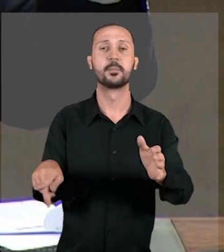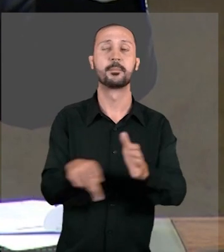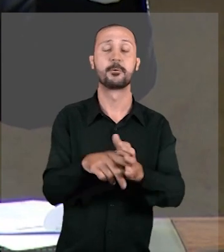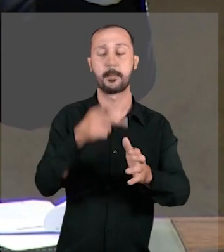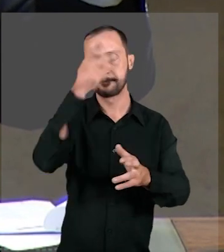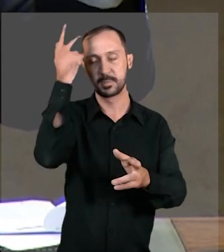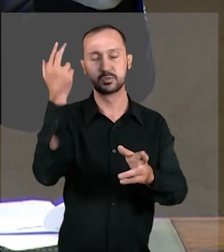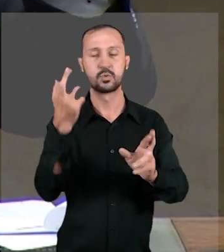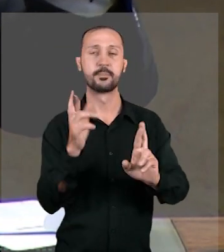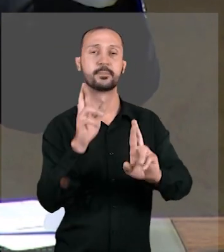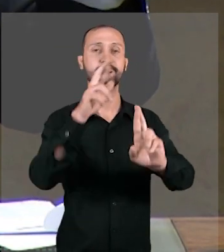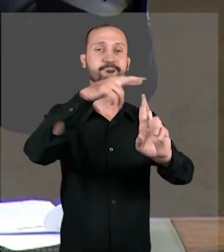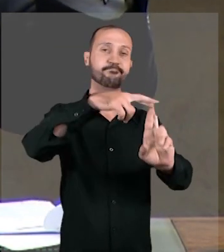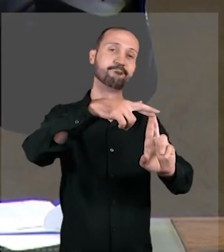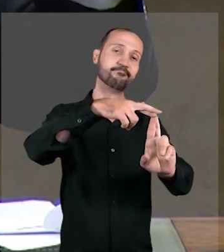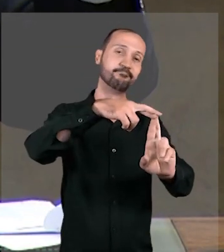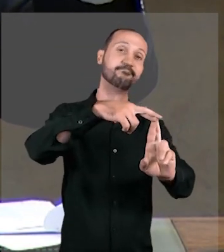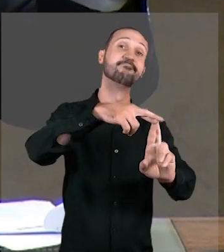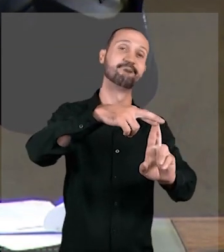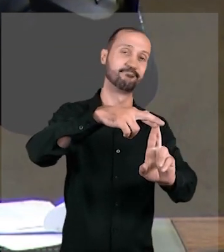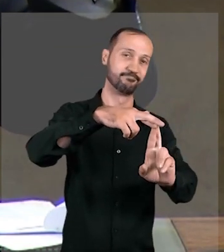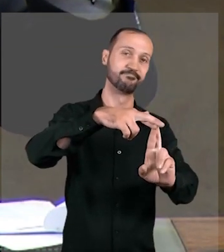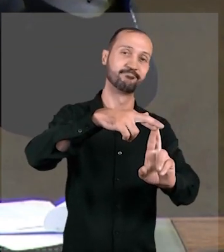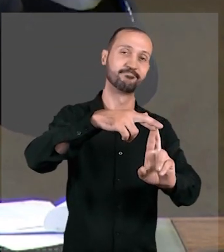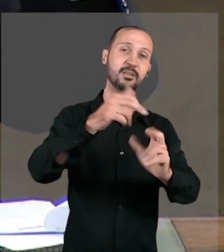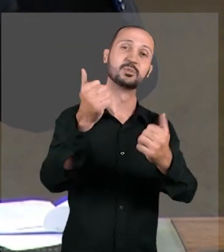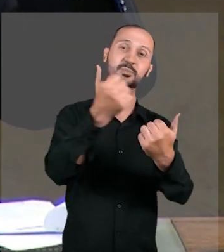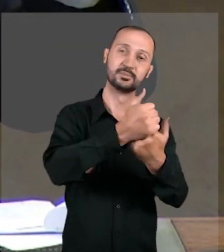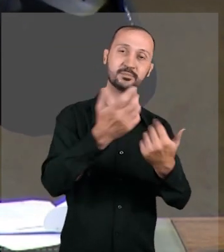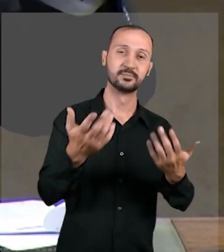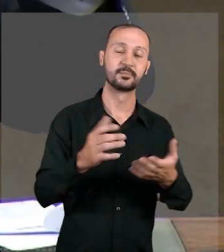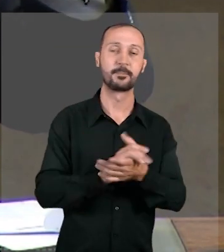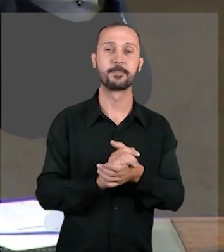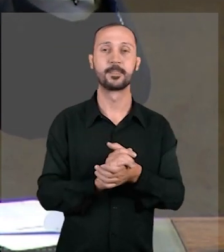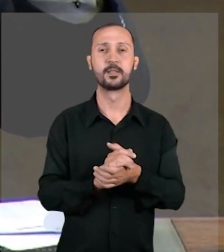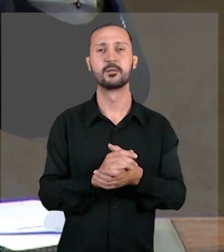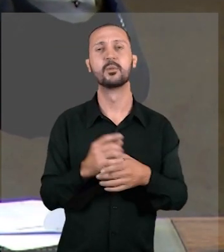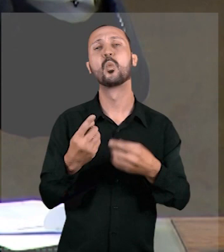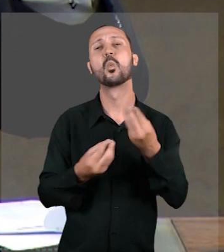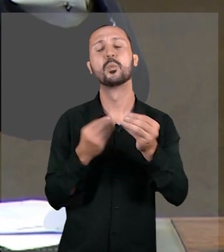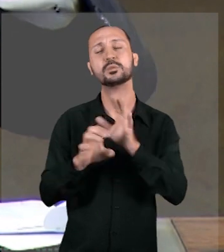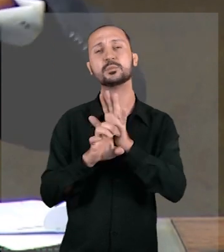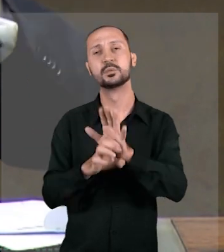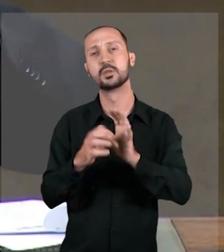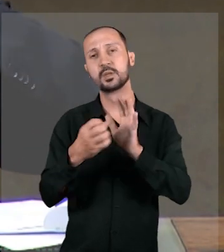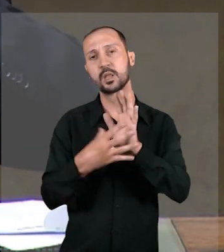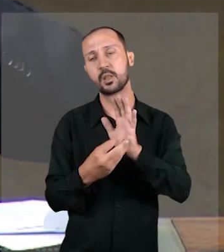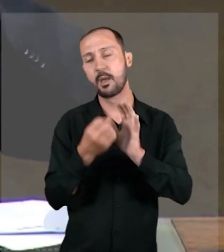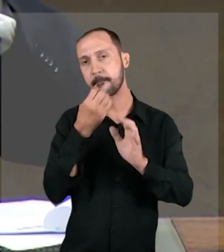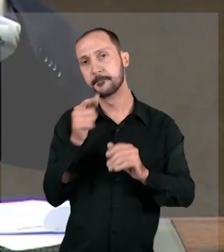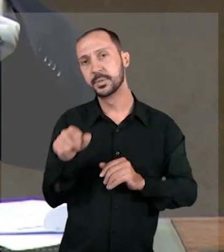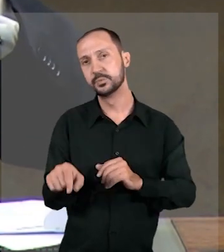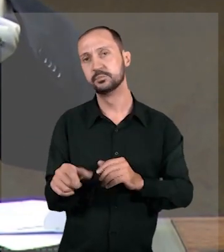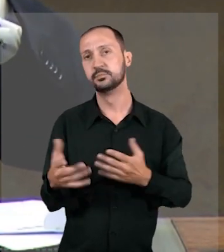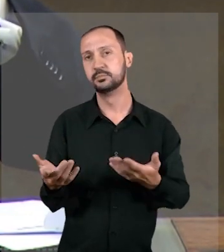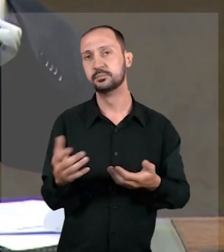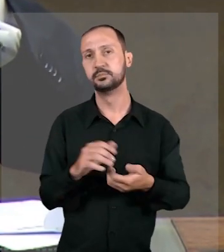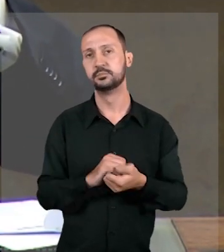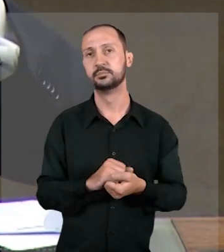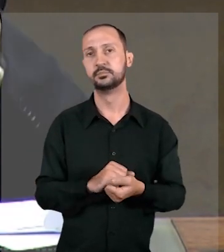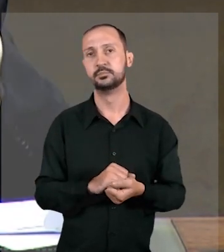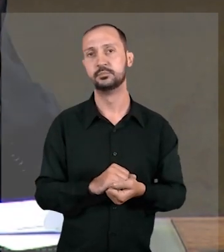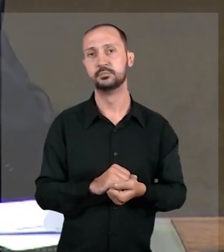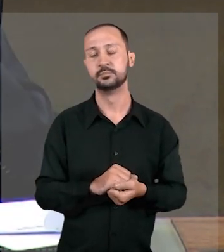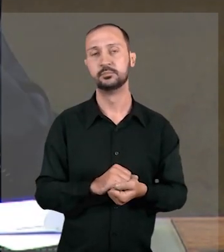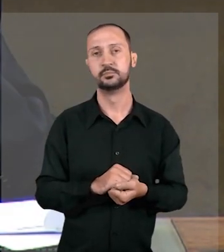seu representante. Este é o primeiro voto. Vantagens desse modelo, desta fração do